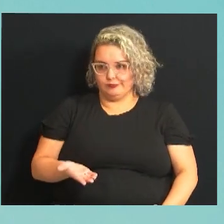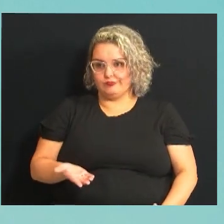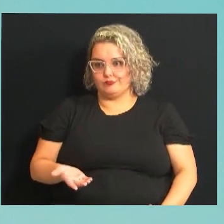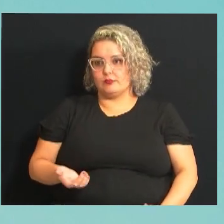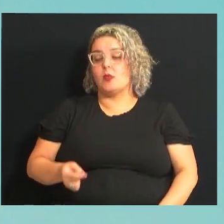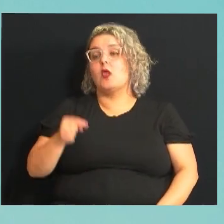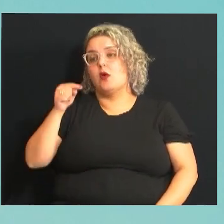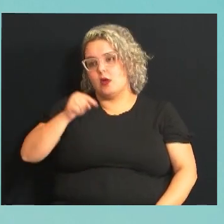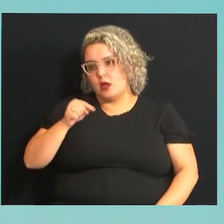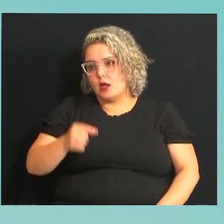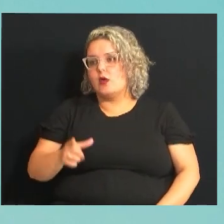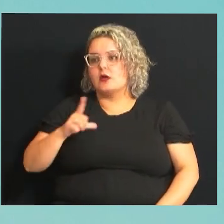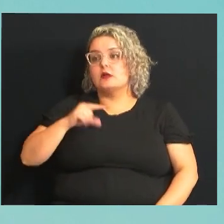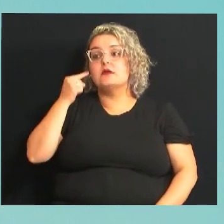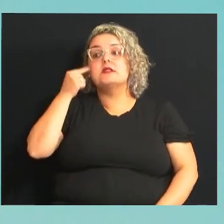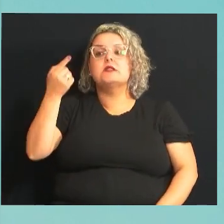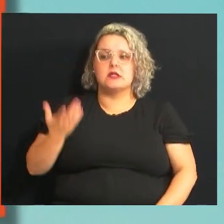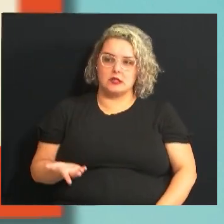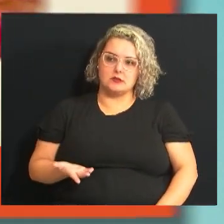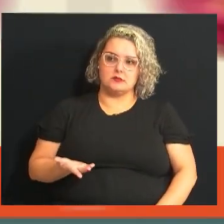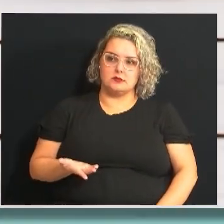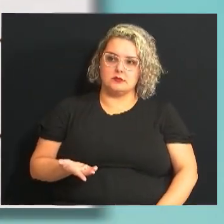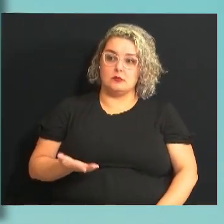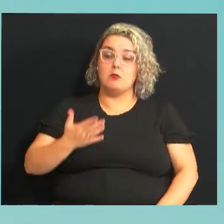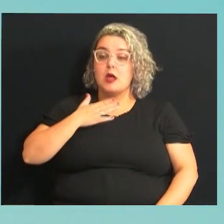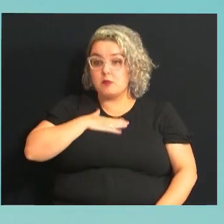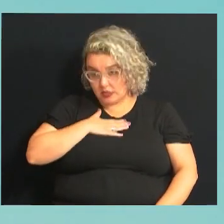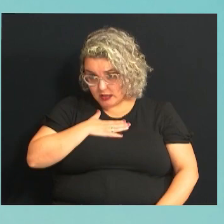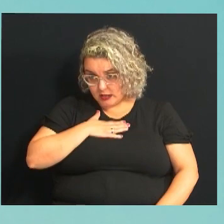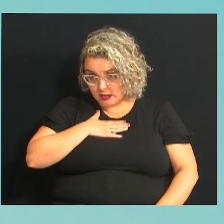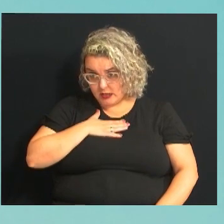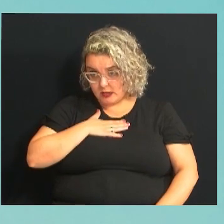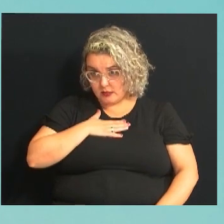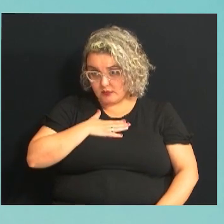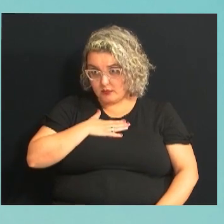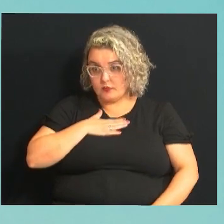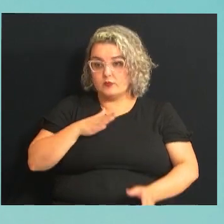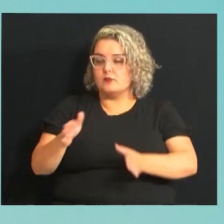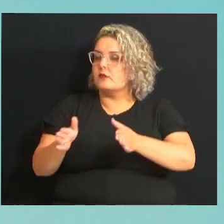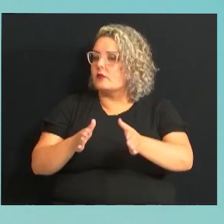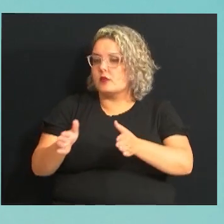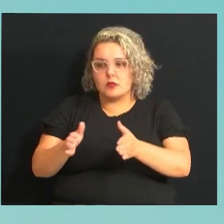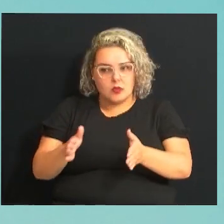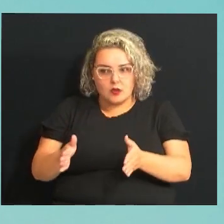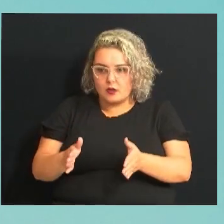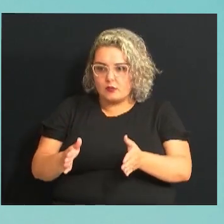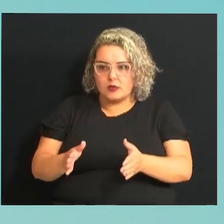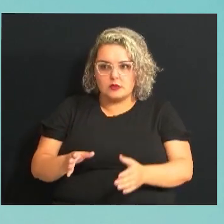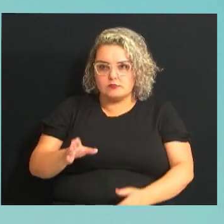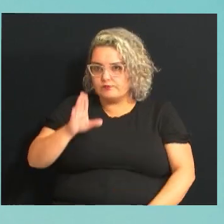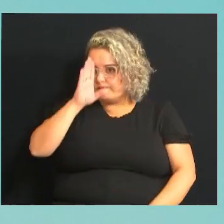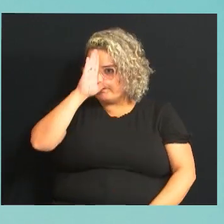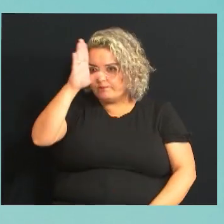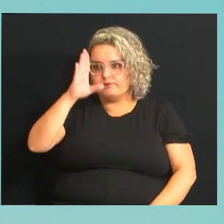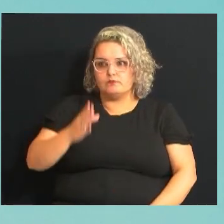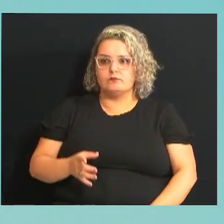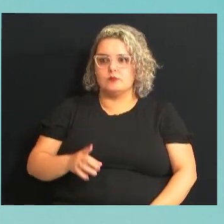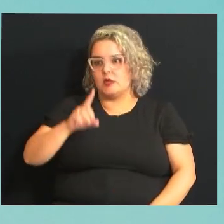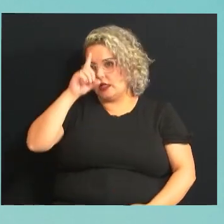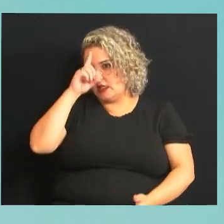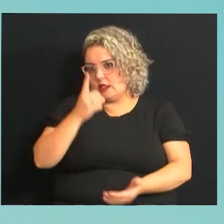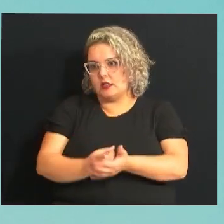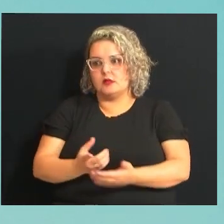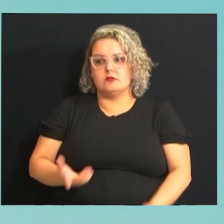tornassem lixo, né? A gente evitou que eles se tornassem lixo. Então, foi muito ali de onde veio essa ideia. Para mim,